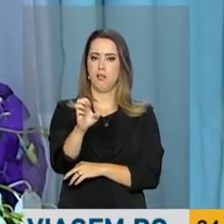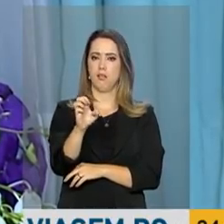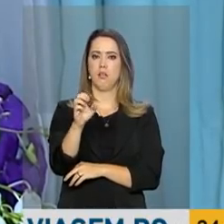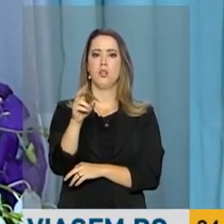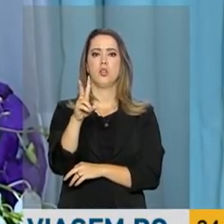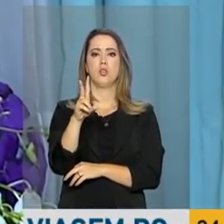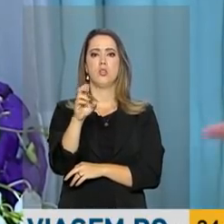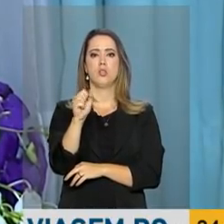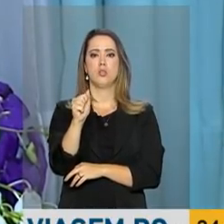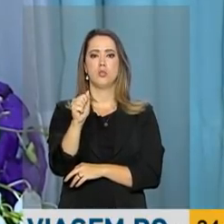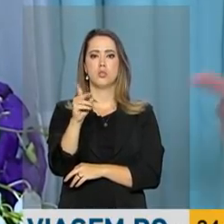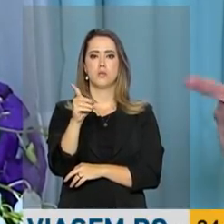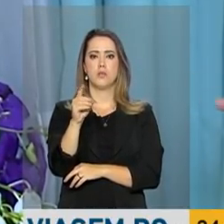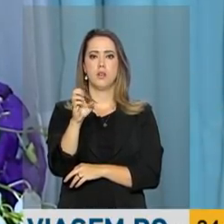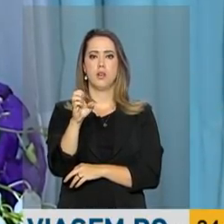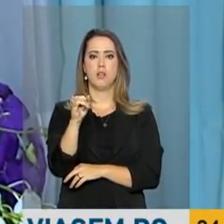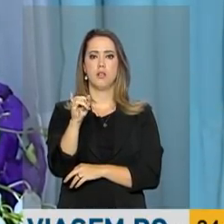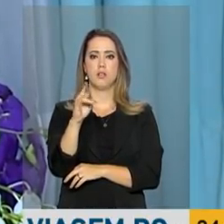foi aumentado em